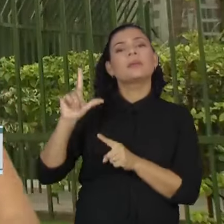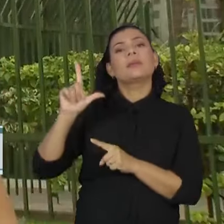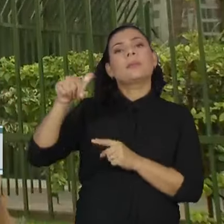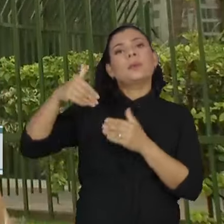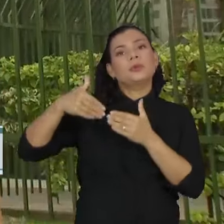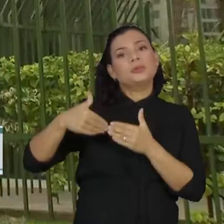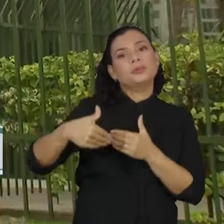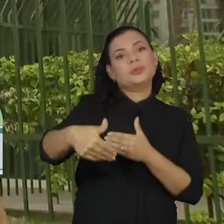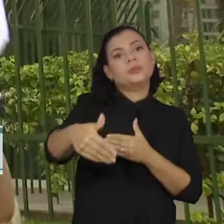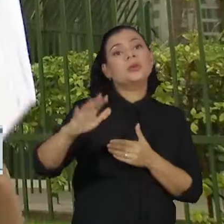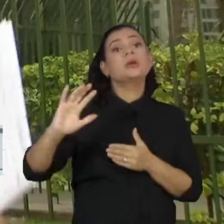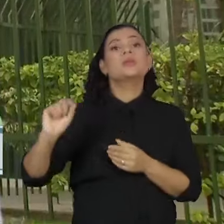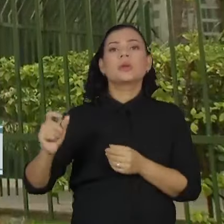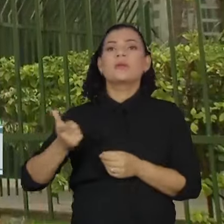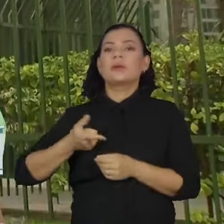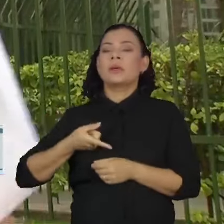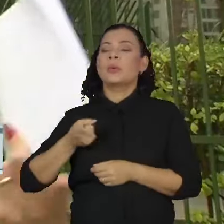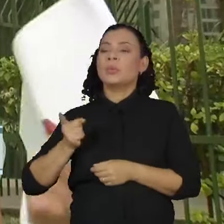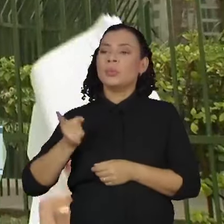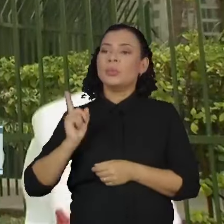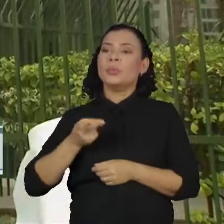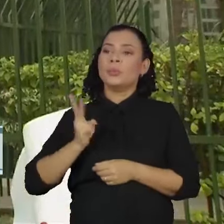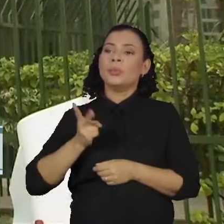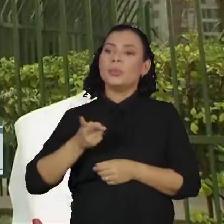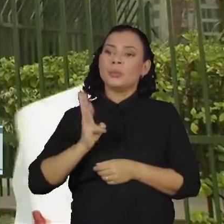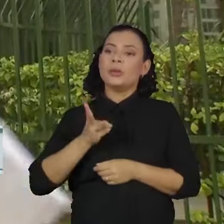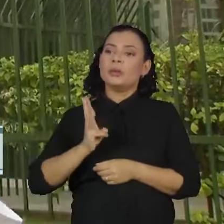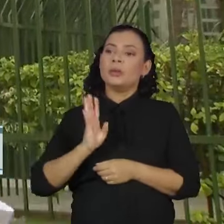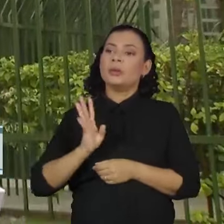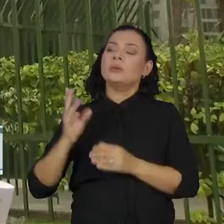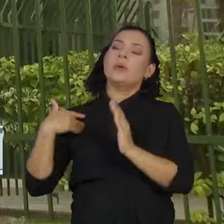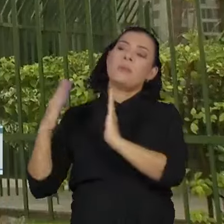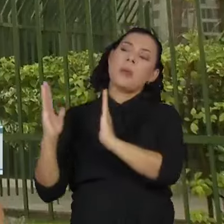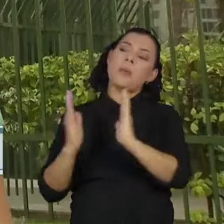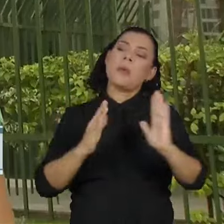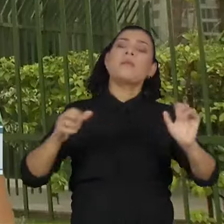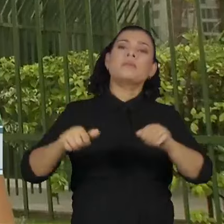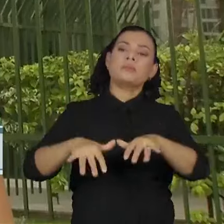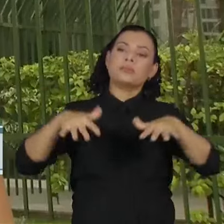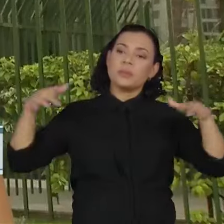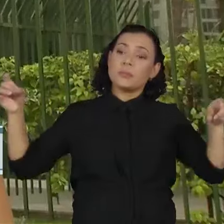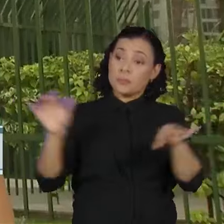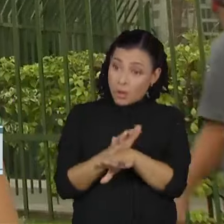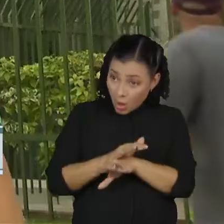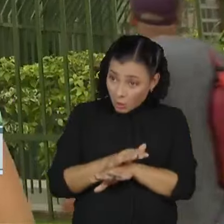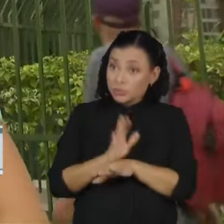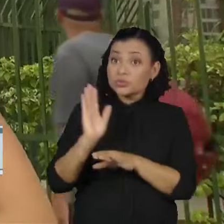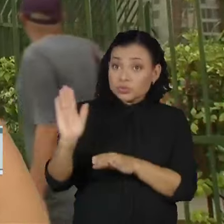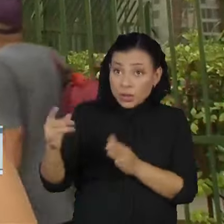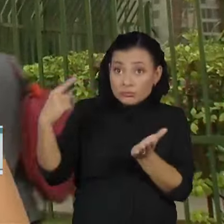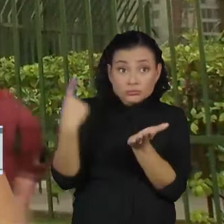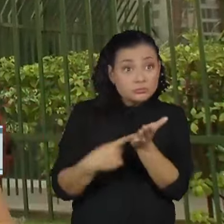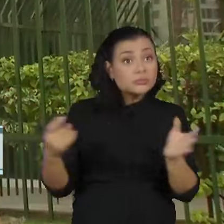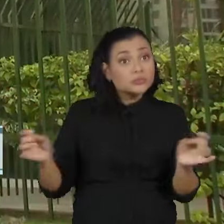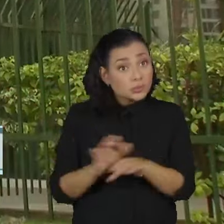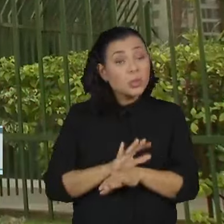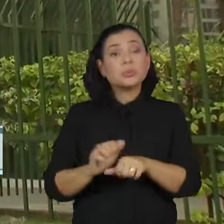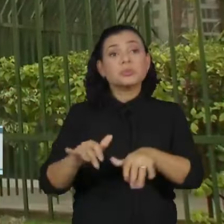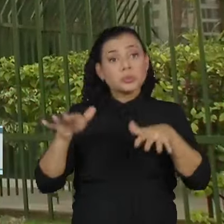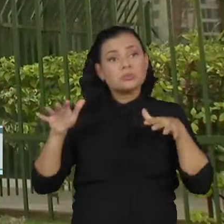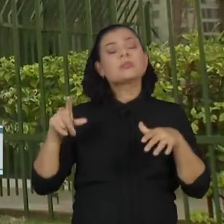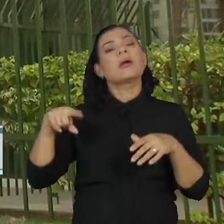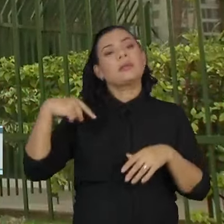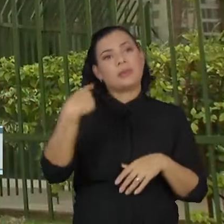que acontecerem todas as audiências públicas agendadas e outras também, se forem necessárias. Esses encontros